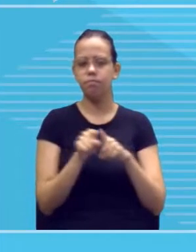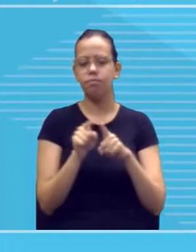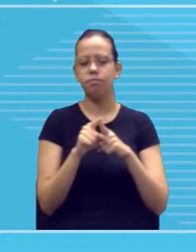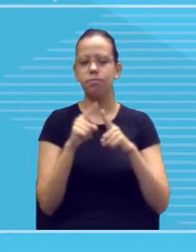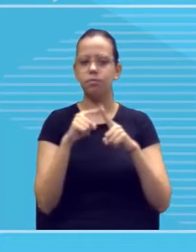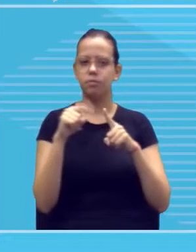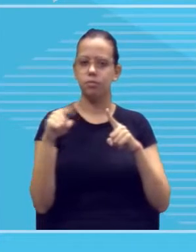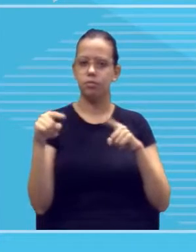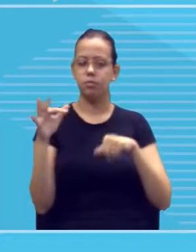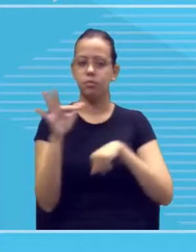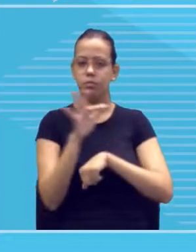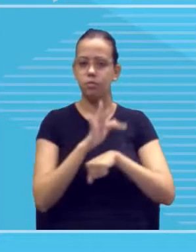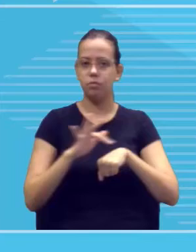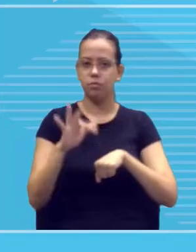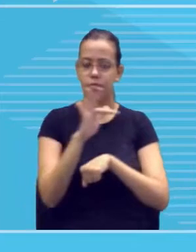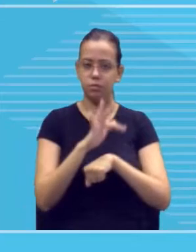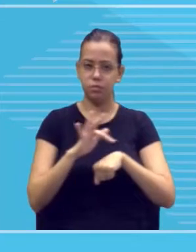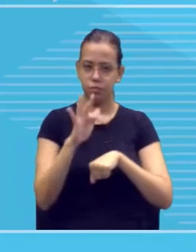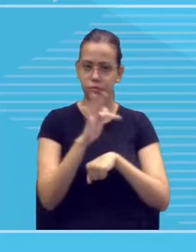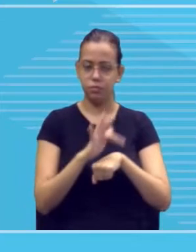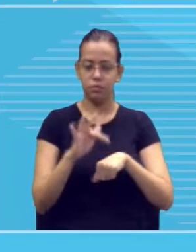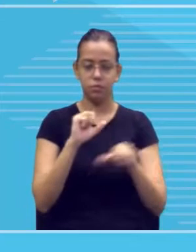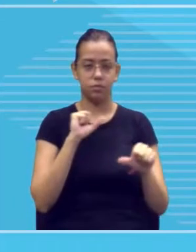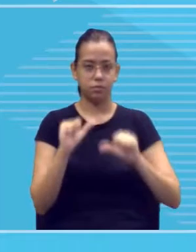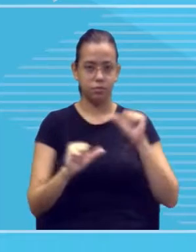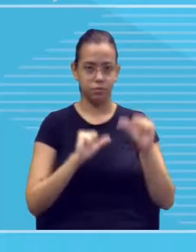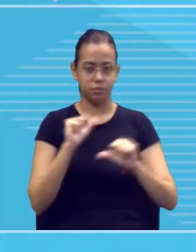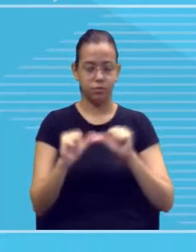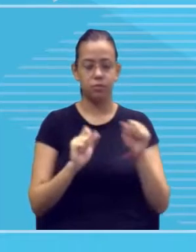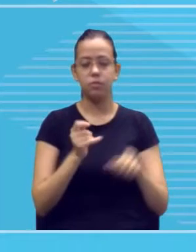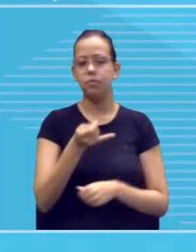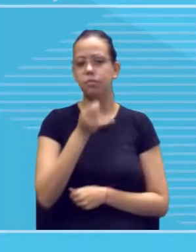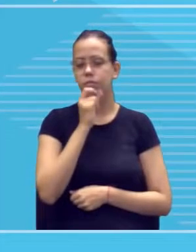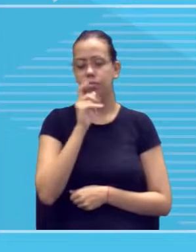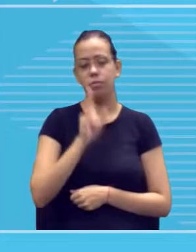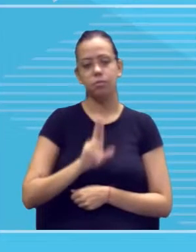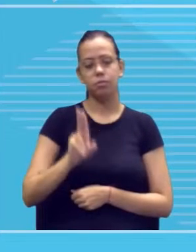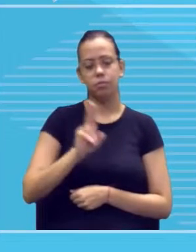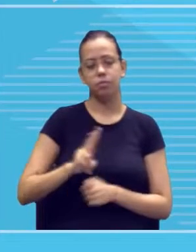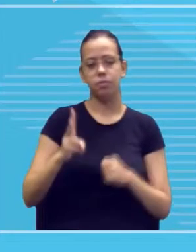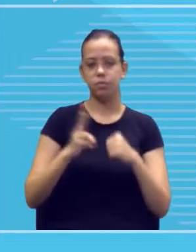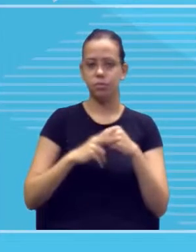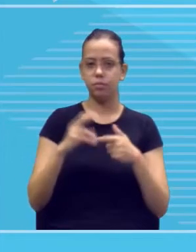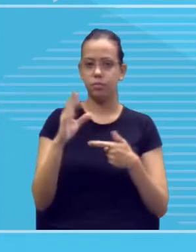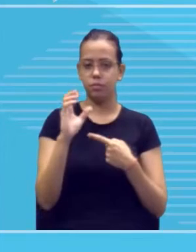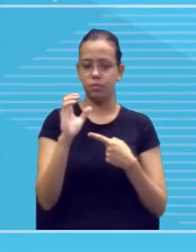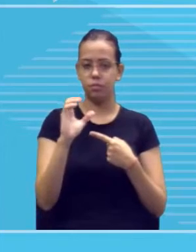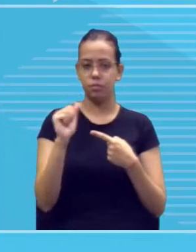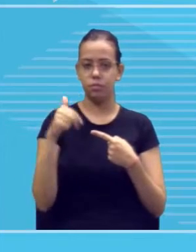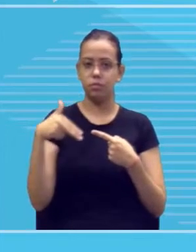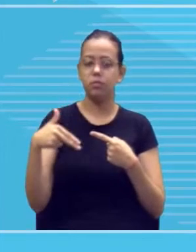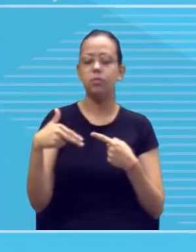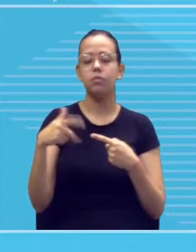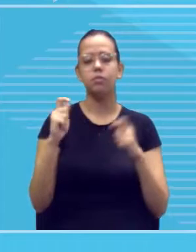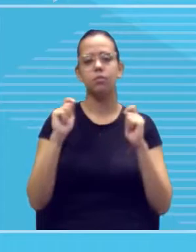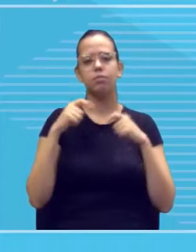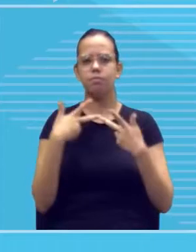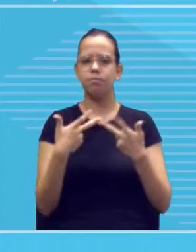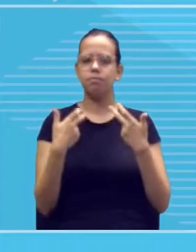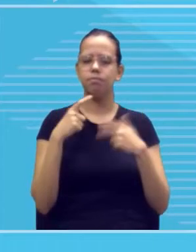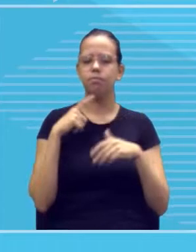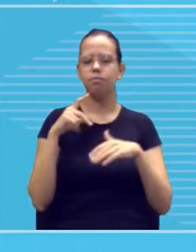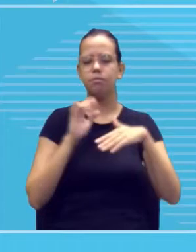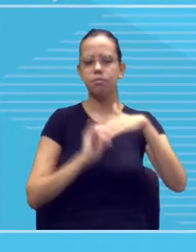grau de formalidade sendo alterado Então quando você usa o verbo can por exemplo você percebe uma